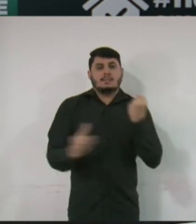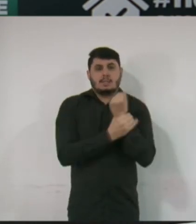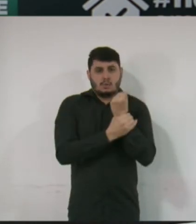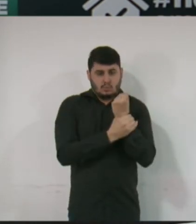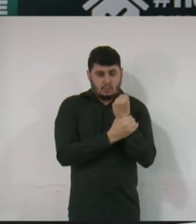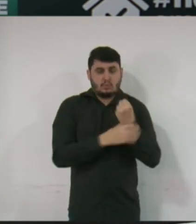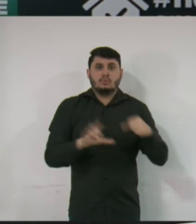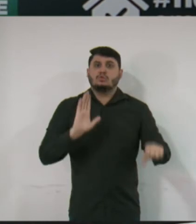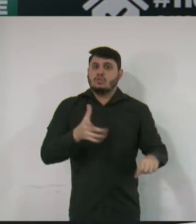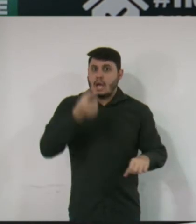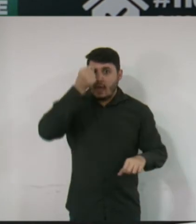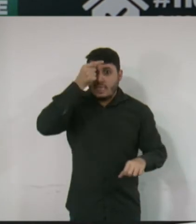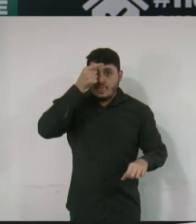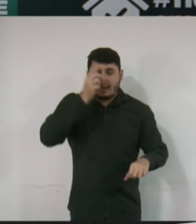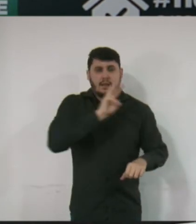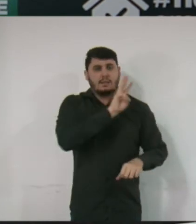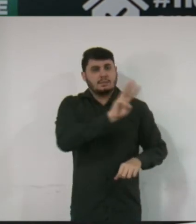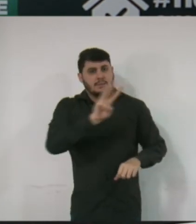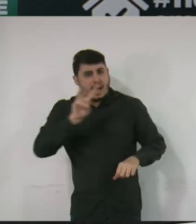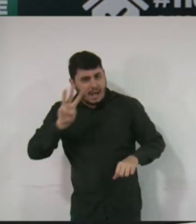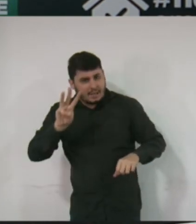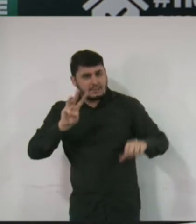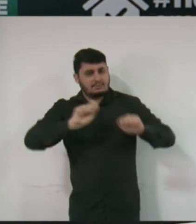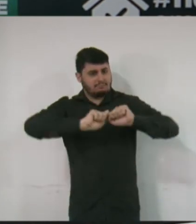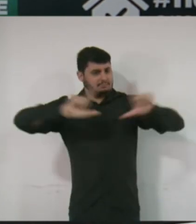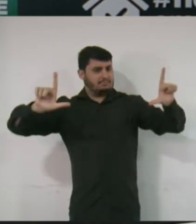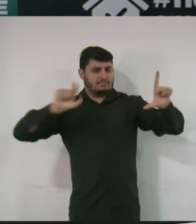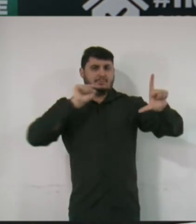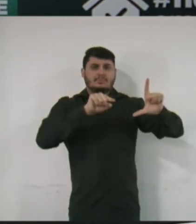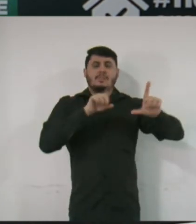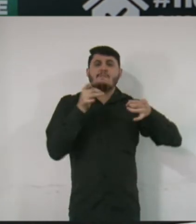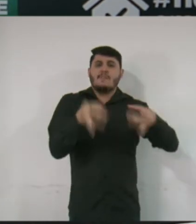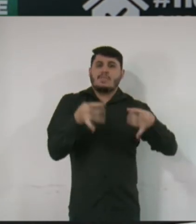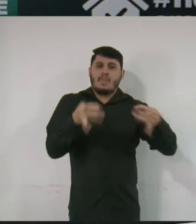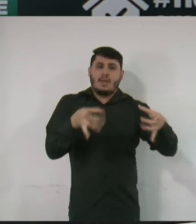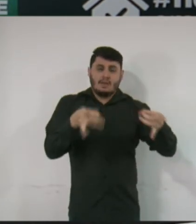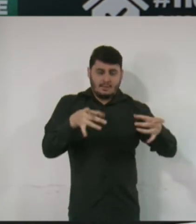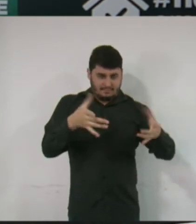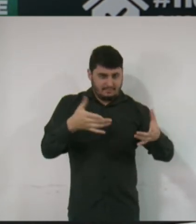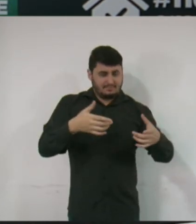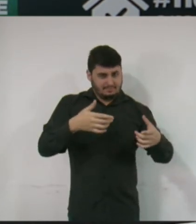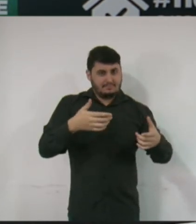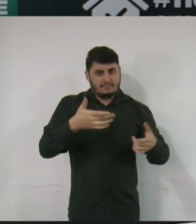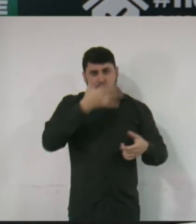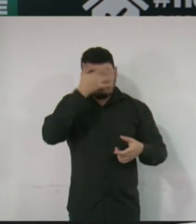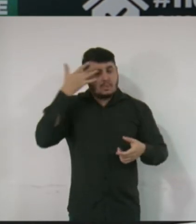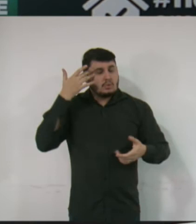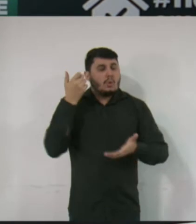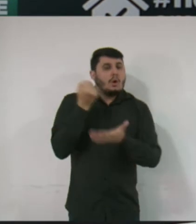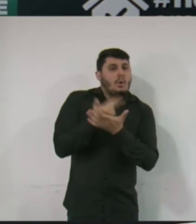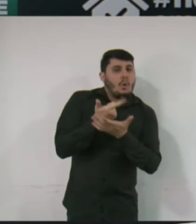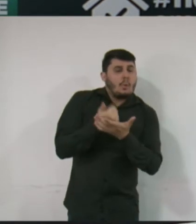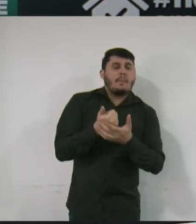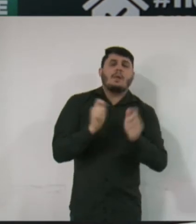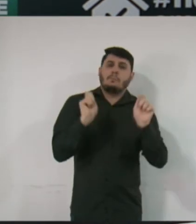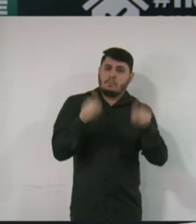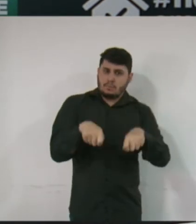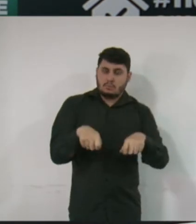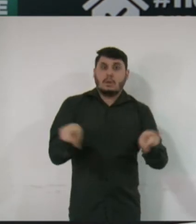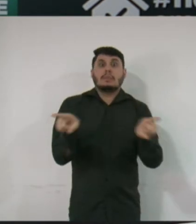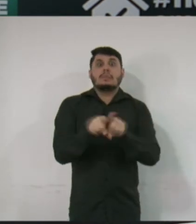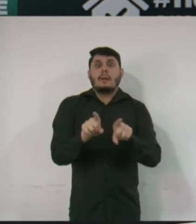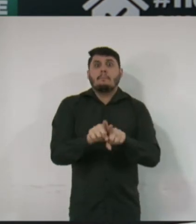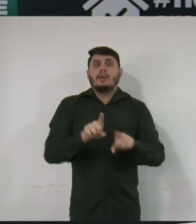o Delivery Caruaru, buscamos parcerias para a confecção de máscaras. É importante dizer que não só